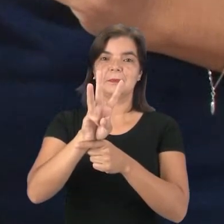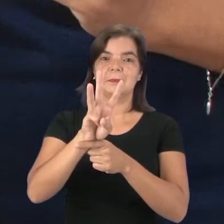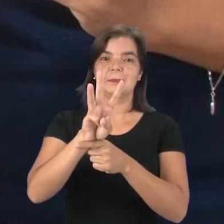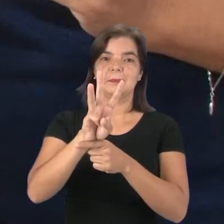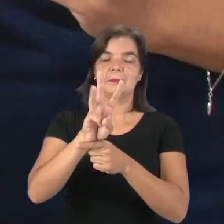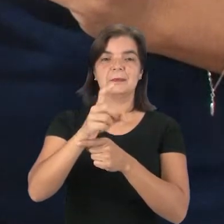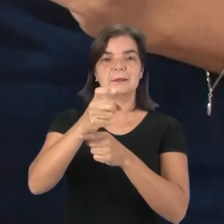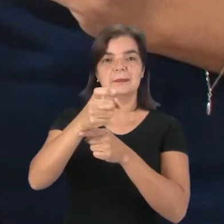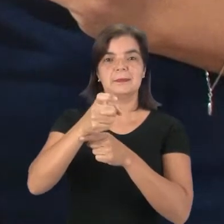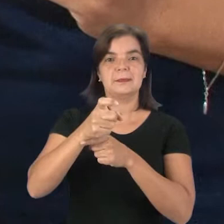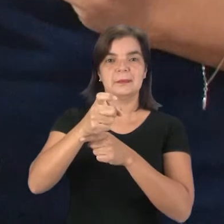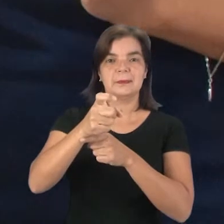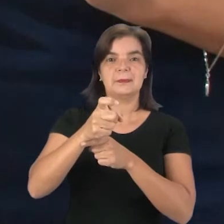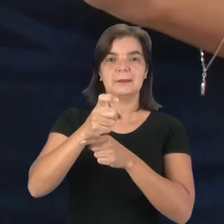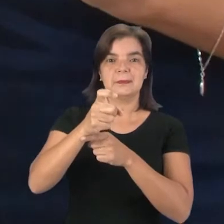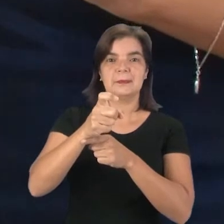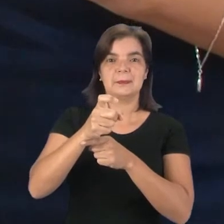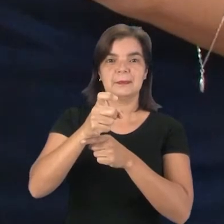o